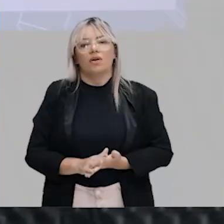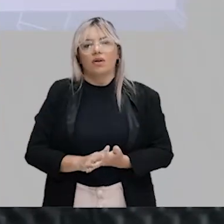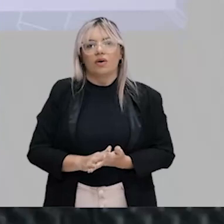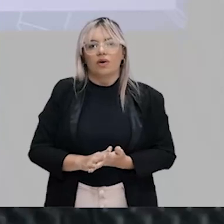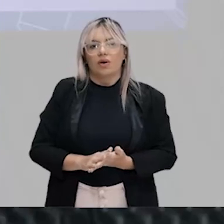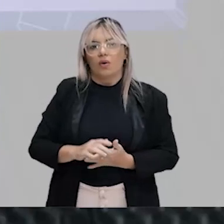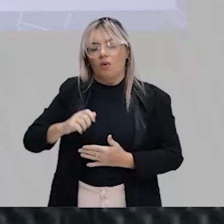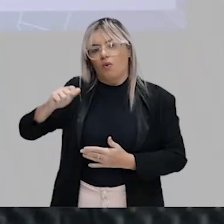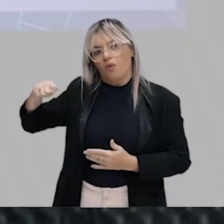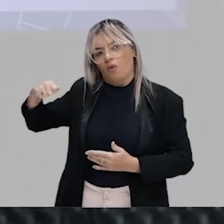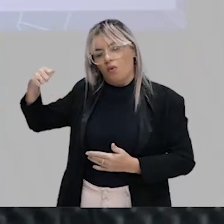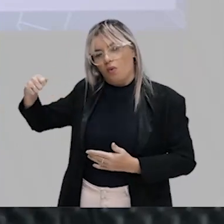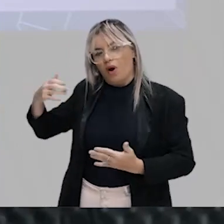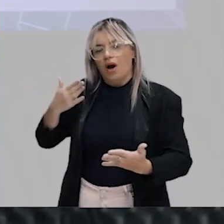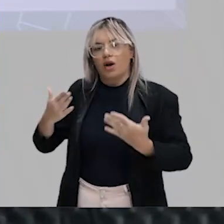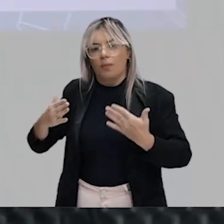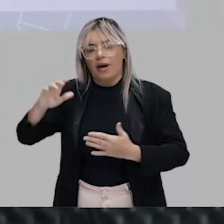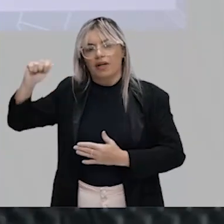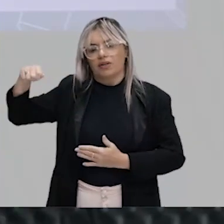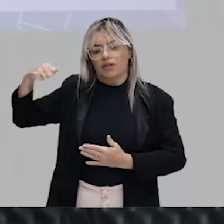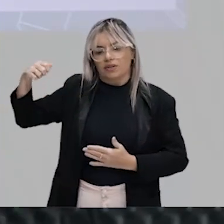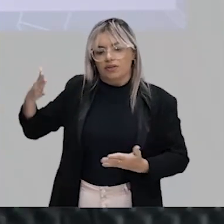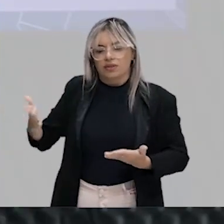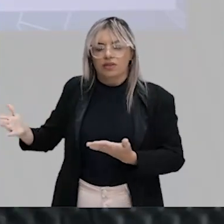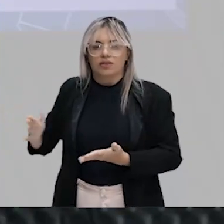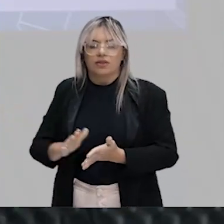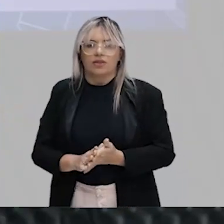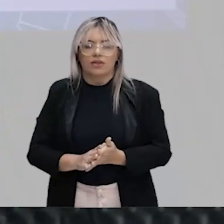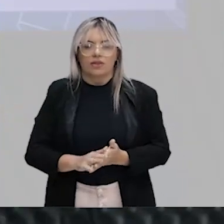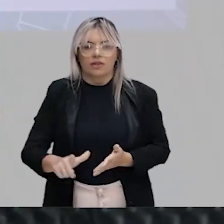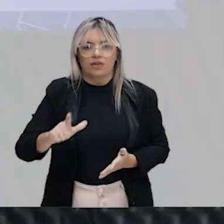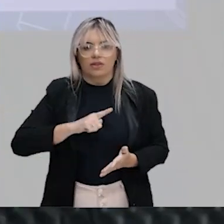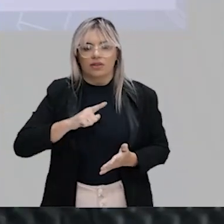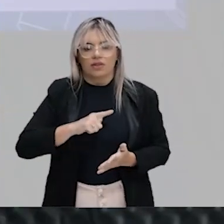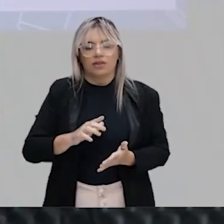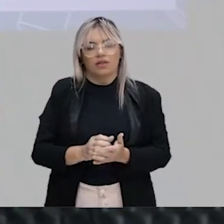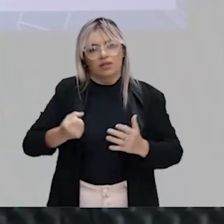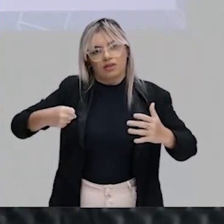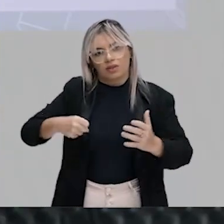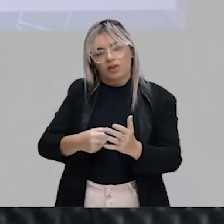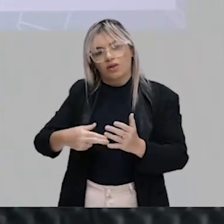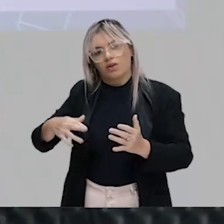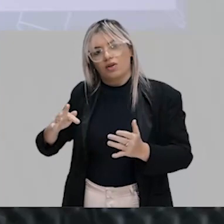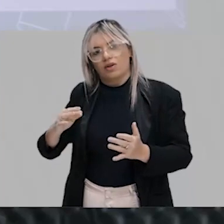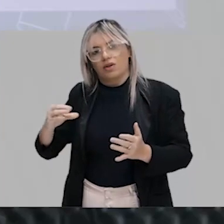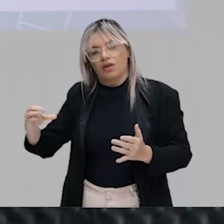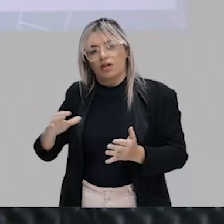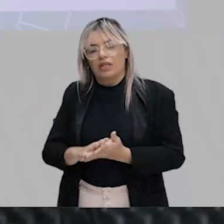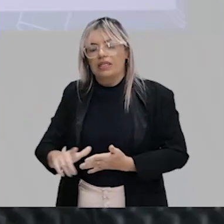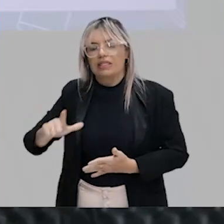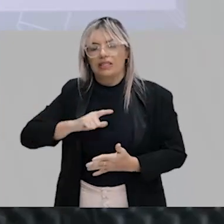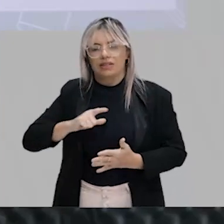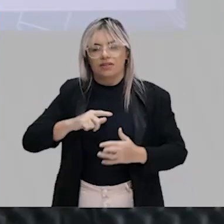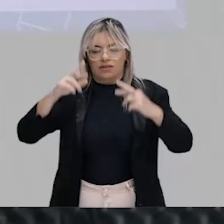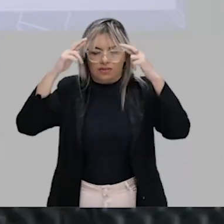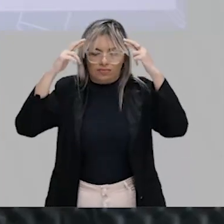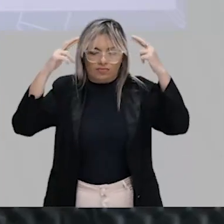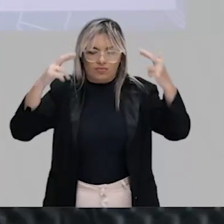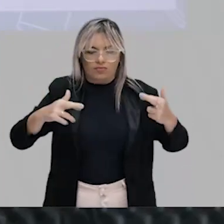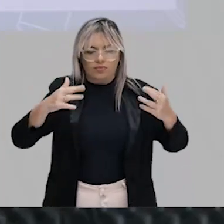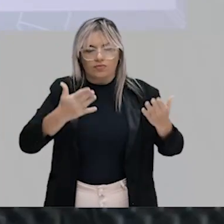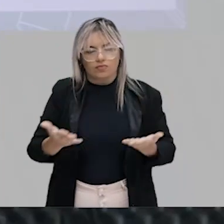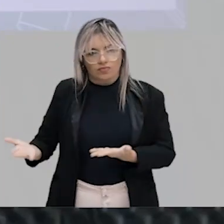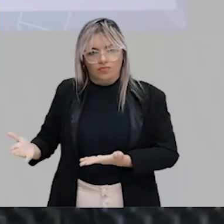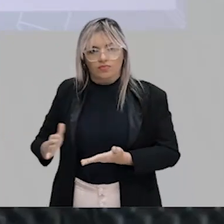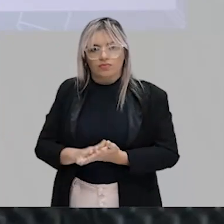um ator, digamos assim. Porque existe dentro do UFC, existe o respeito. E eles empregam muito essa questão